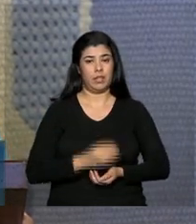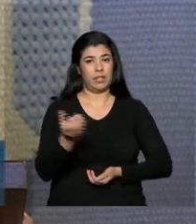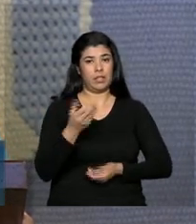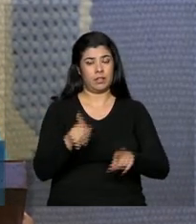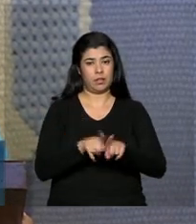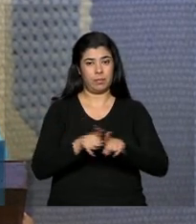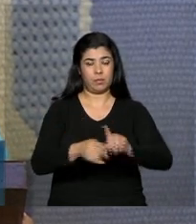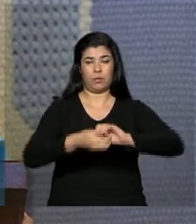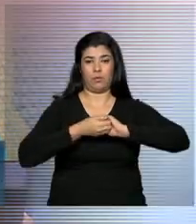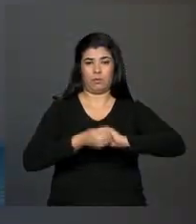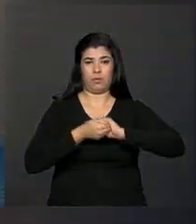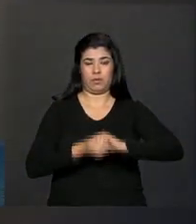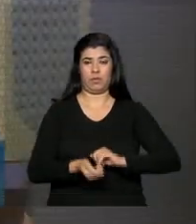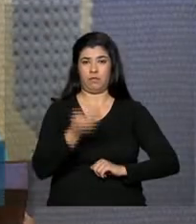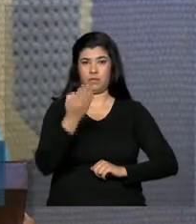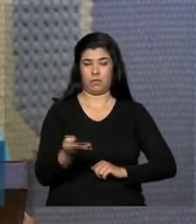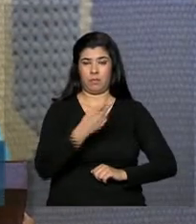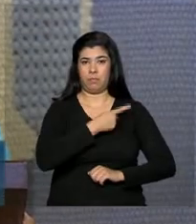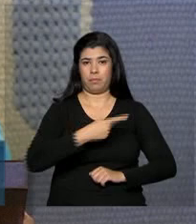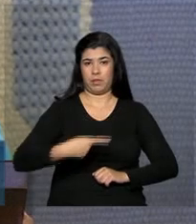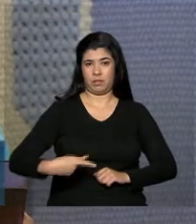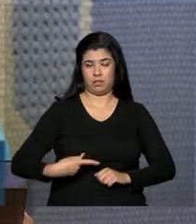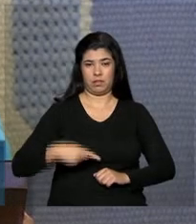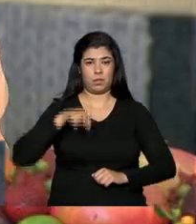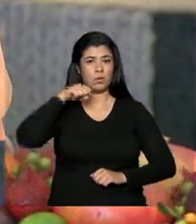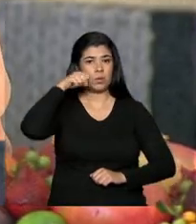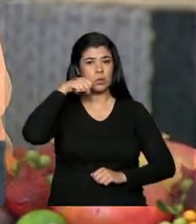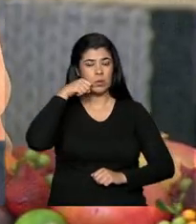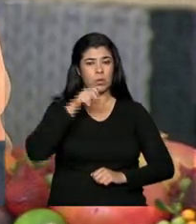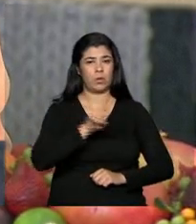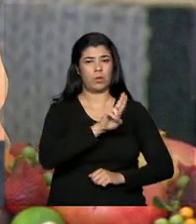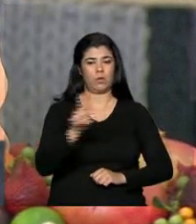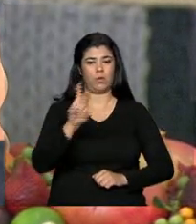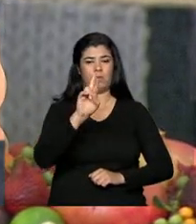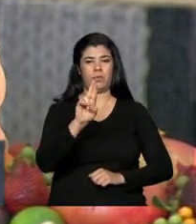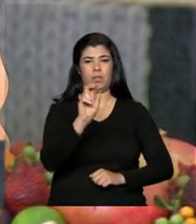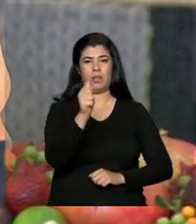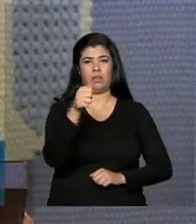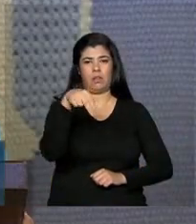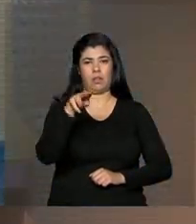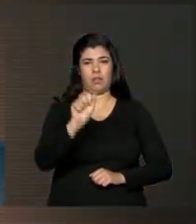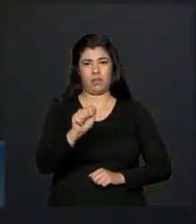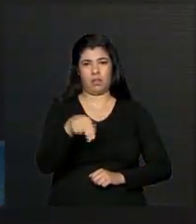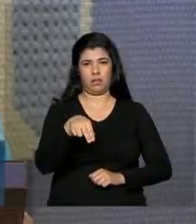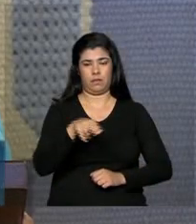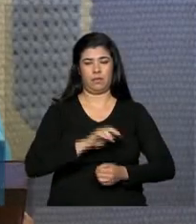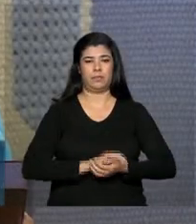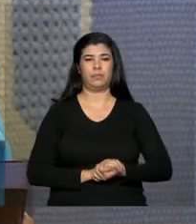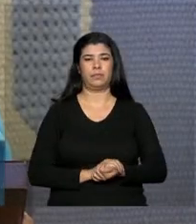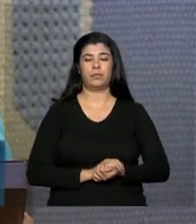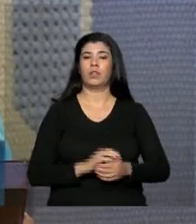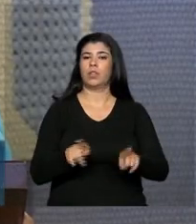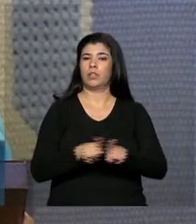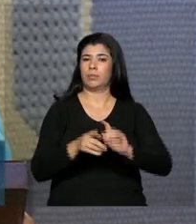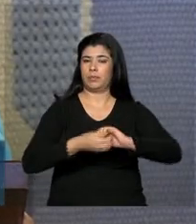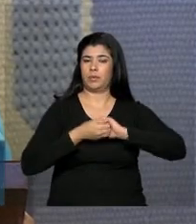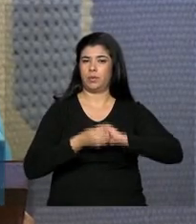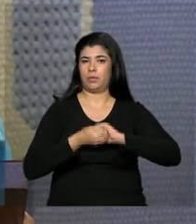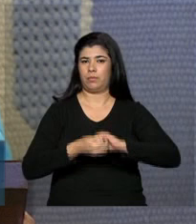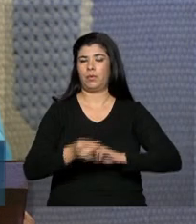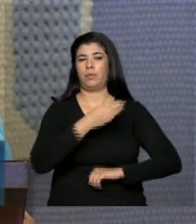Queria cumprimentar o presidente do Senado Federal, senador Renan Calheiros, o